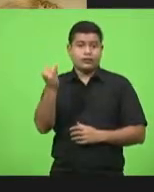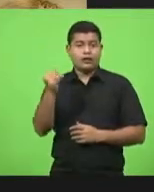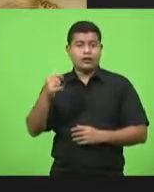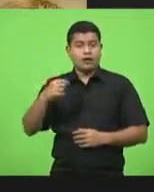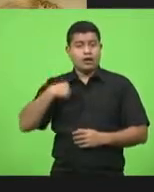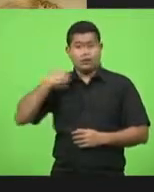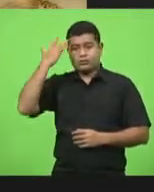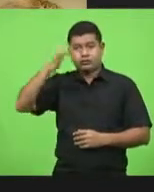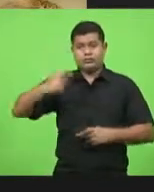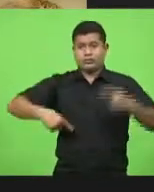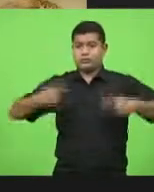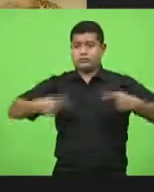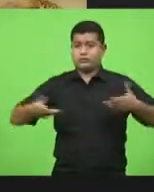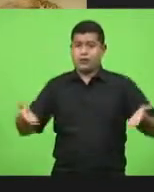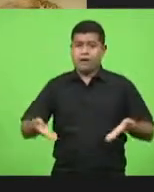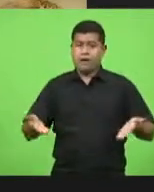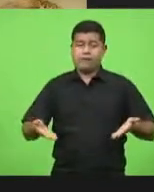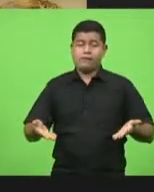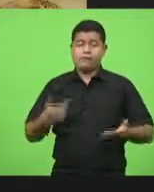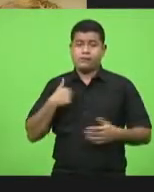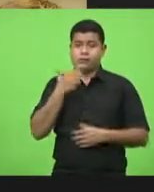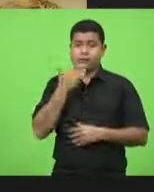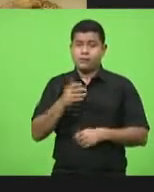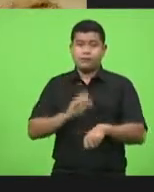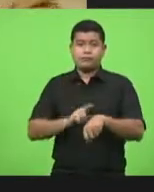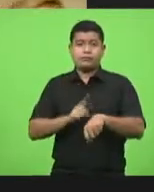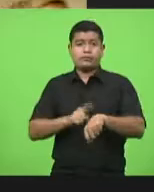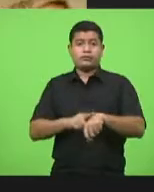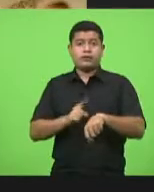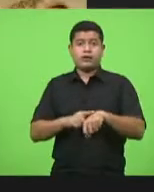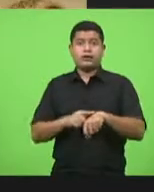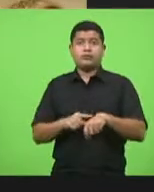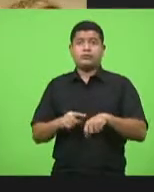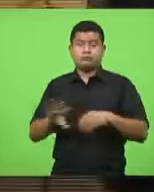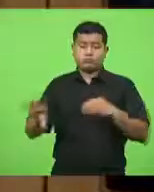discutida. Eu peço que o meu tempo também seja